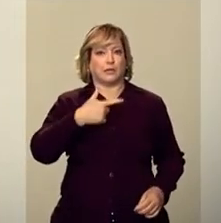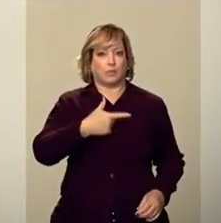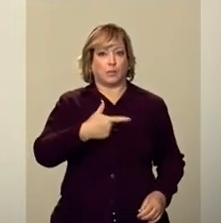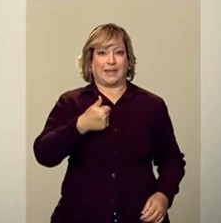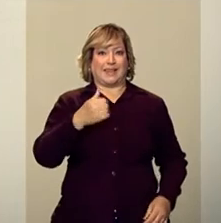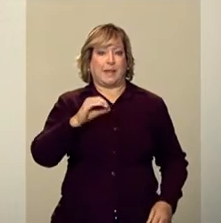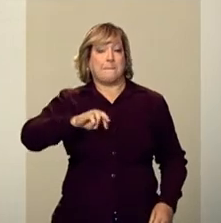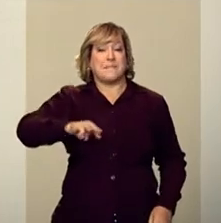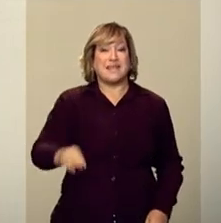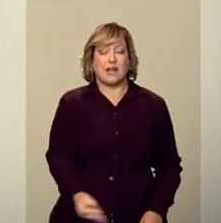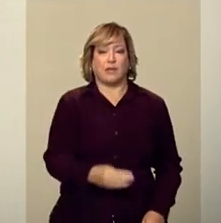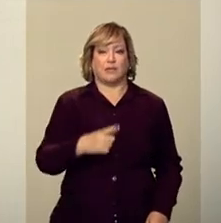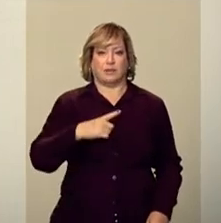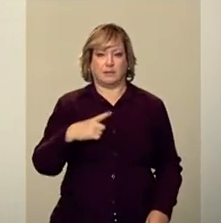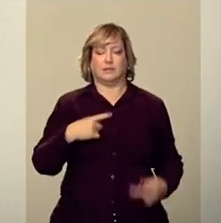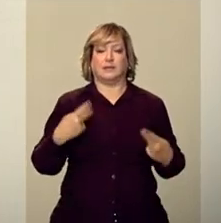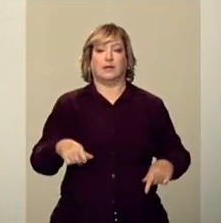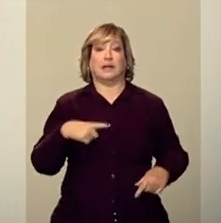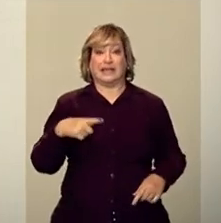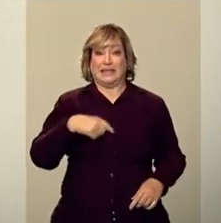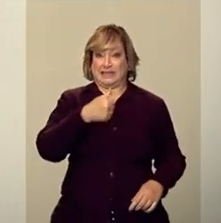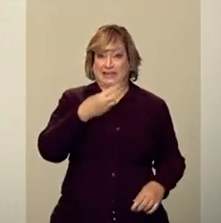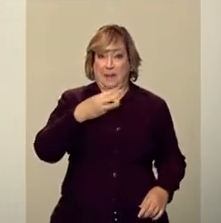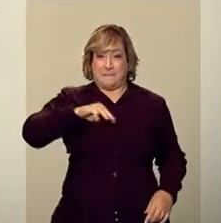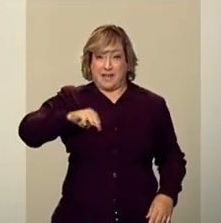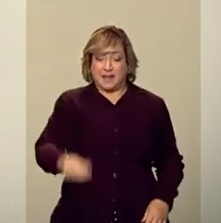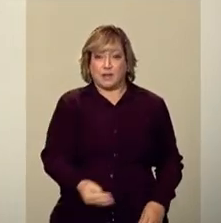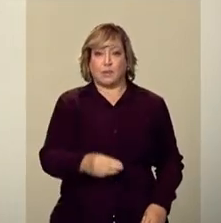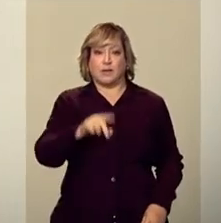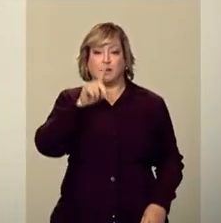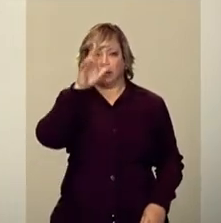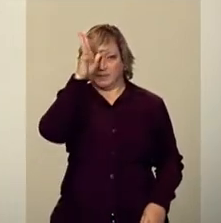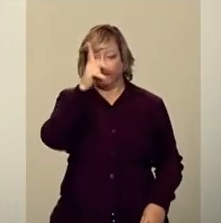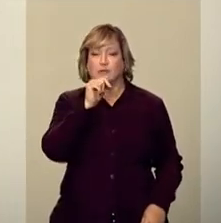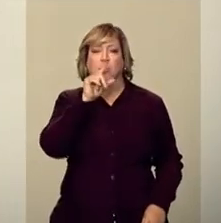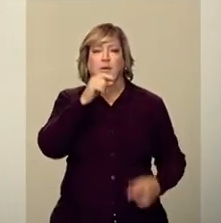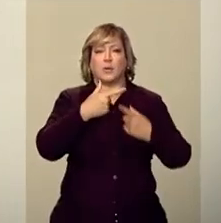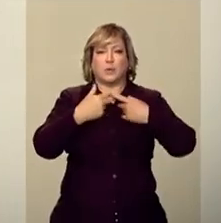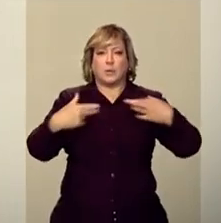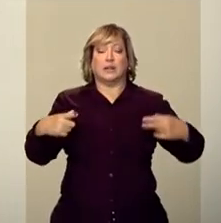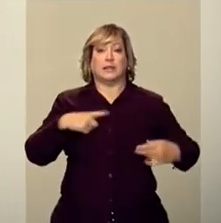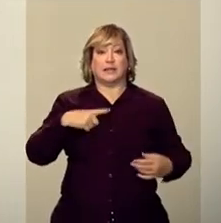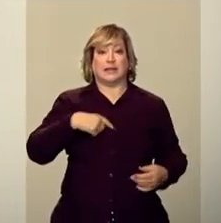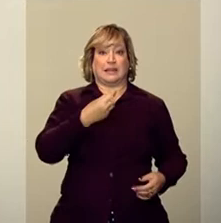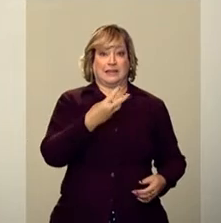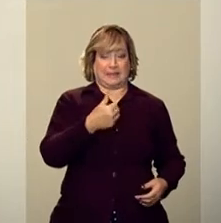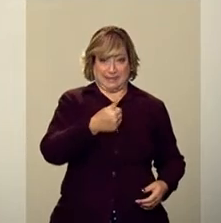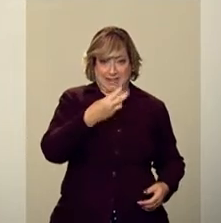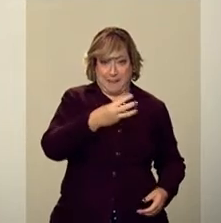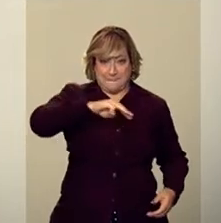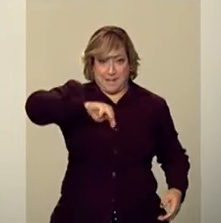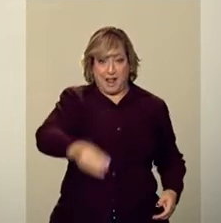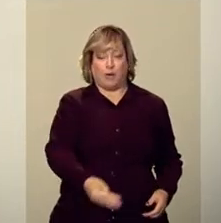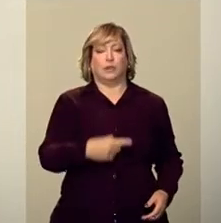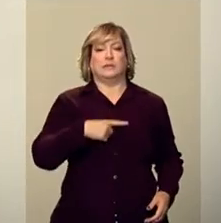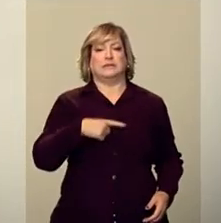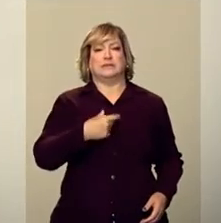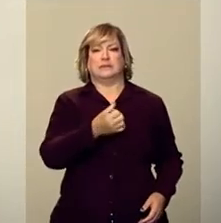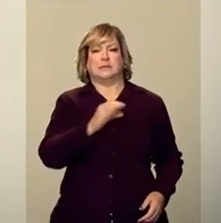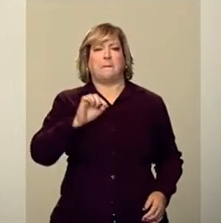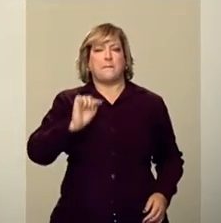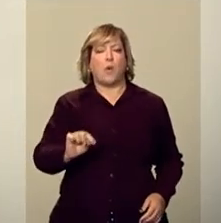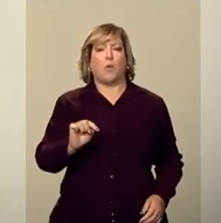são 13 milhões de toneladas de aves 3.600.000 toneladas de suínos